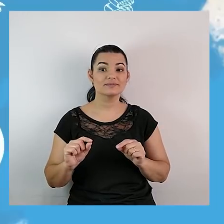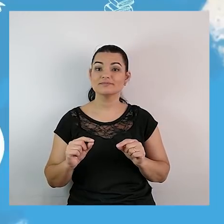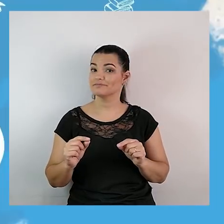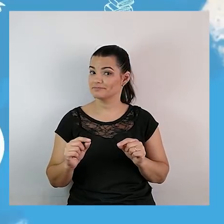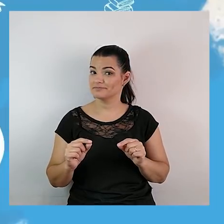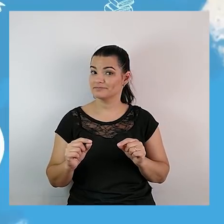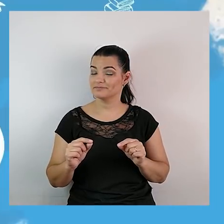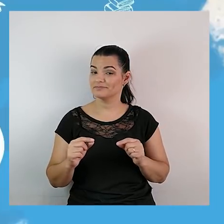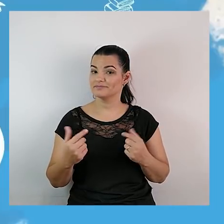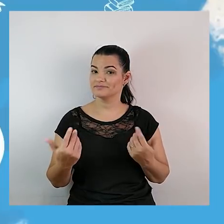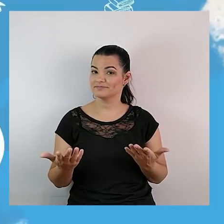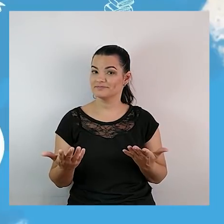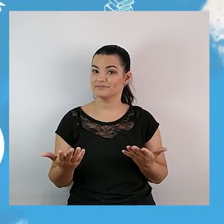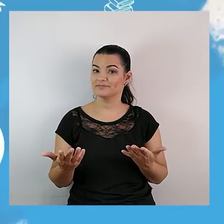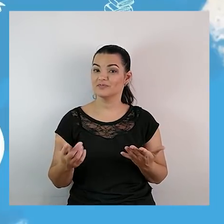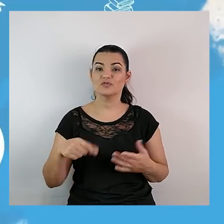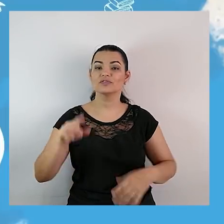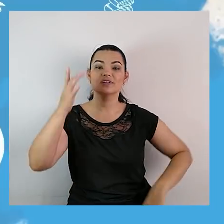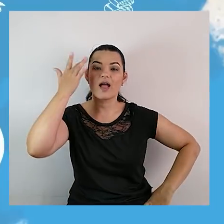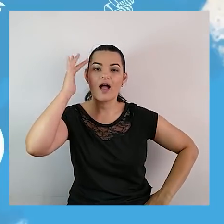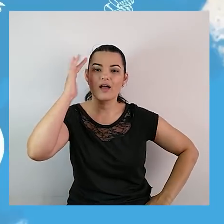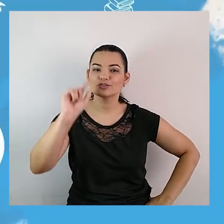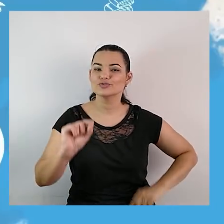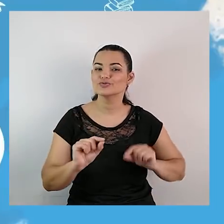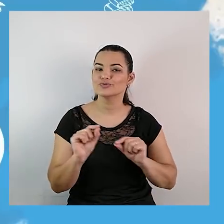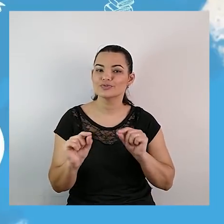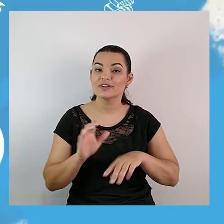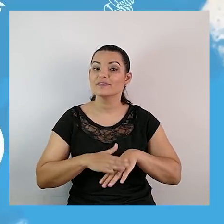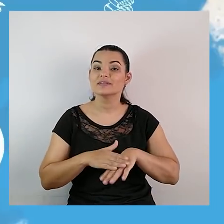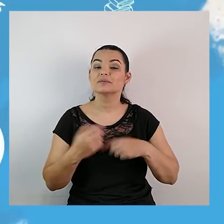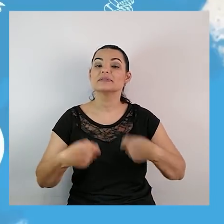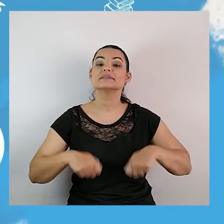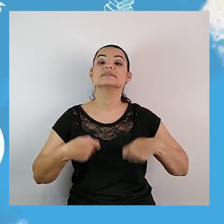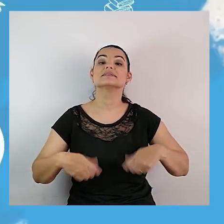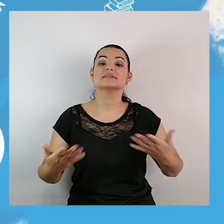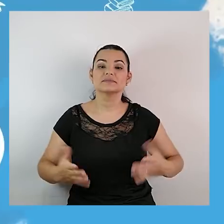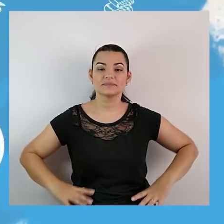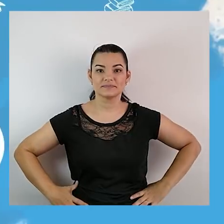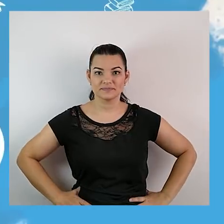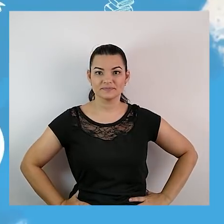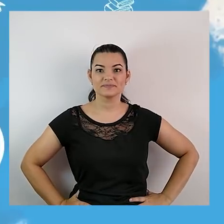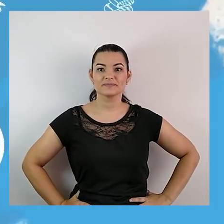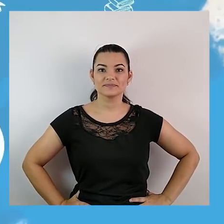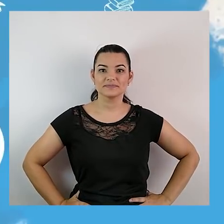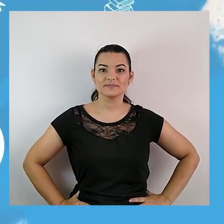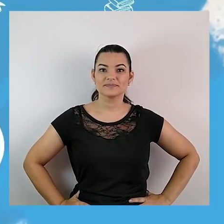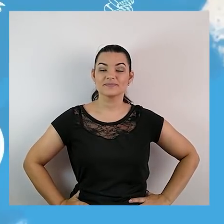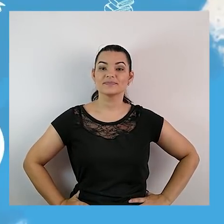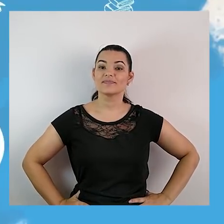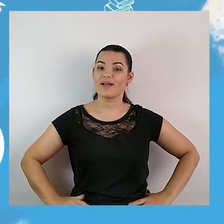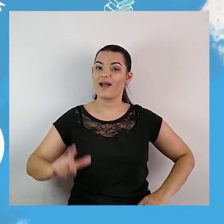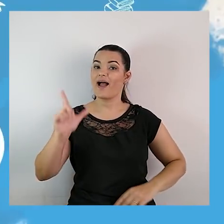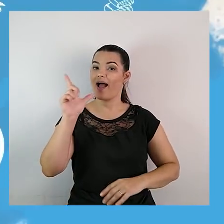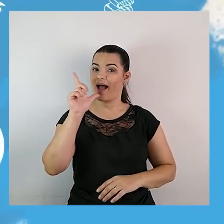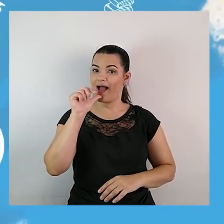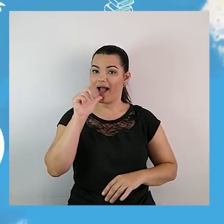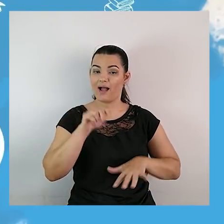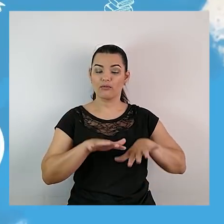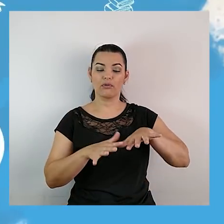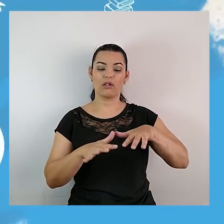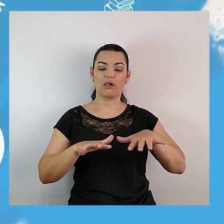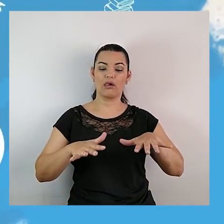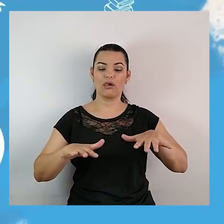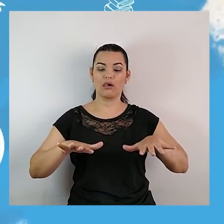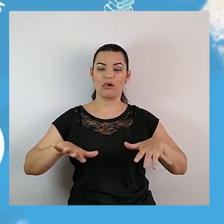fazer? O que que vocês acham que nós precisamos fazer? Precisamos